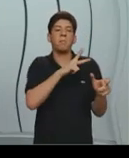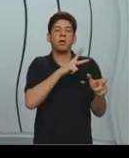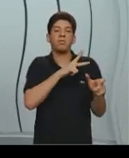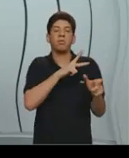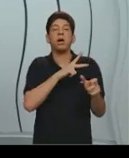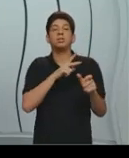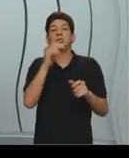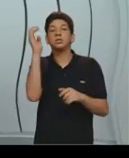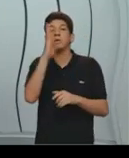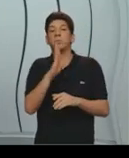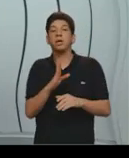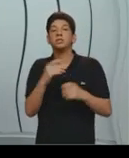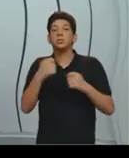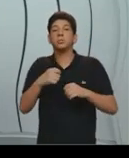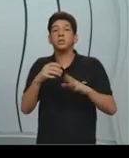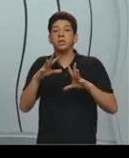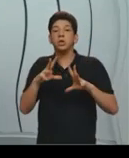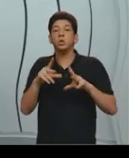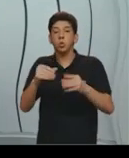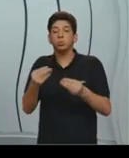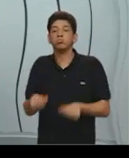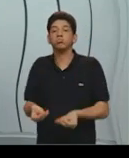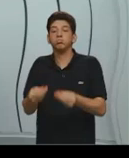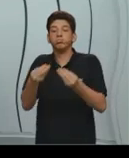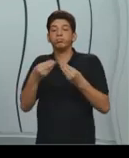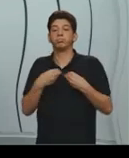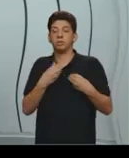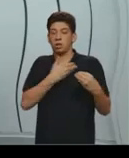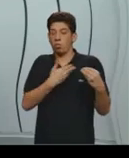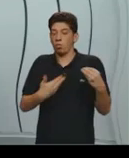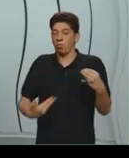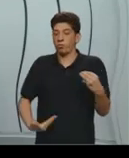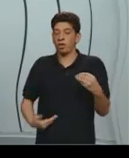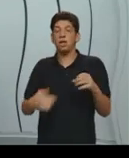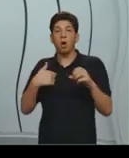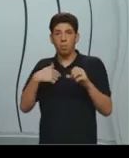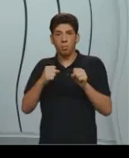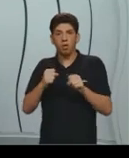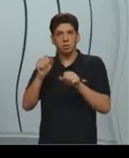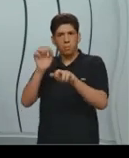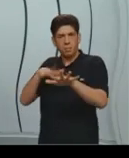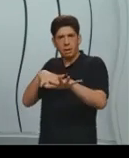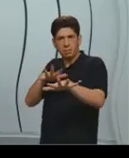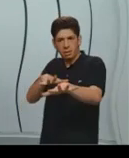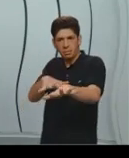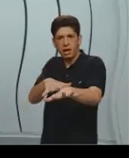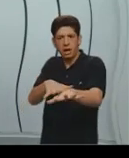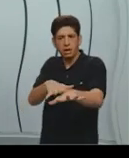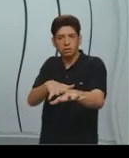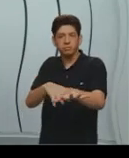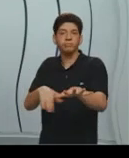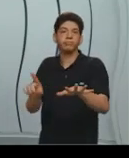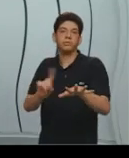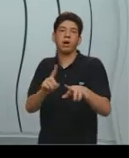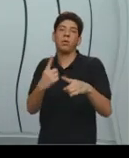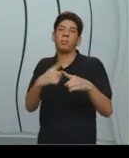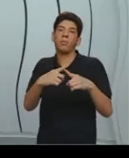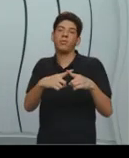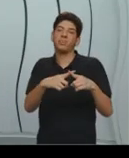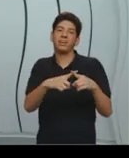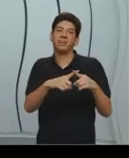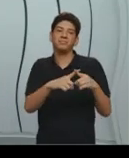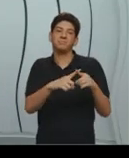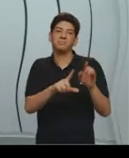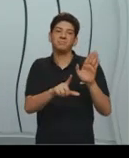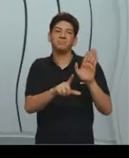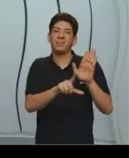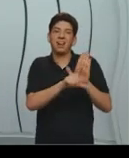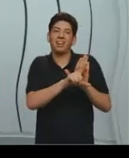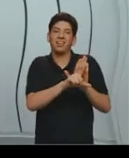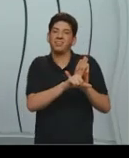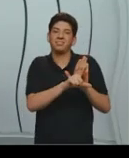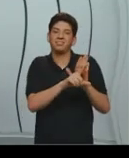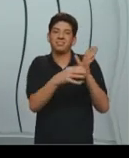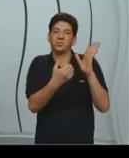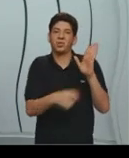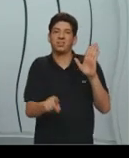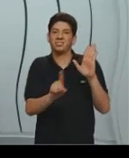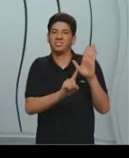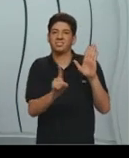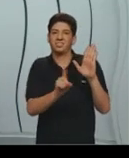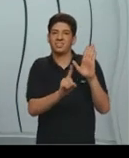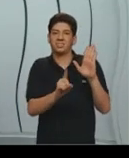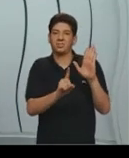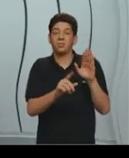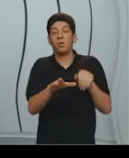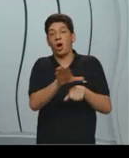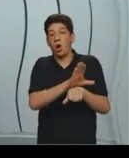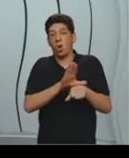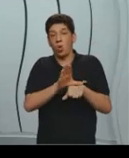tudo tem que ser do governo. Eu posso sair pela rua protestar isso? Não, por quê? Porque está ferindo a Constituição, que a gente vai entender que a